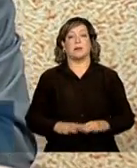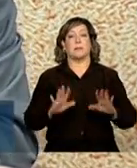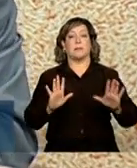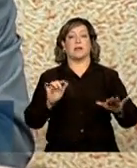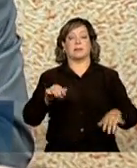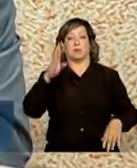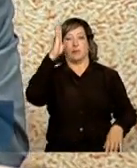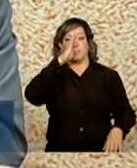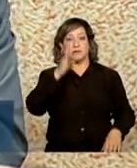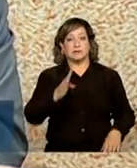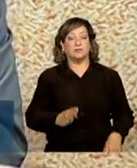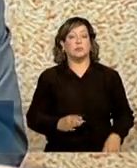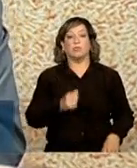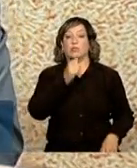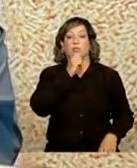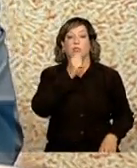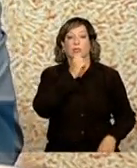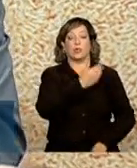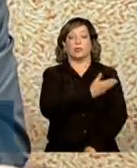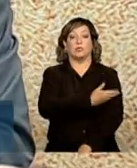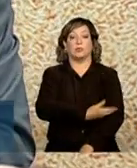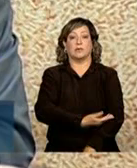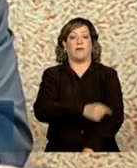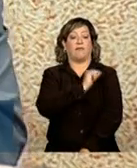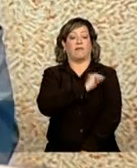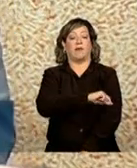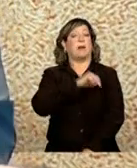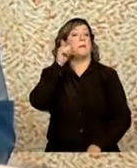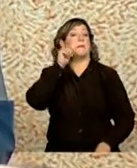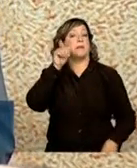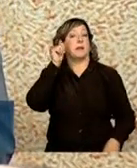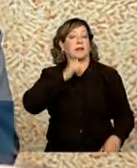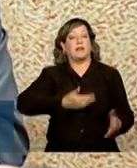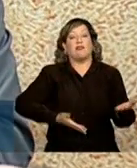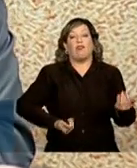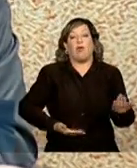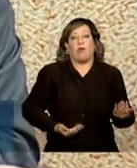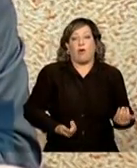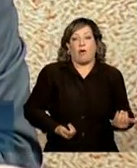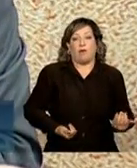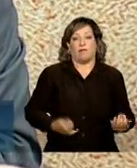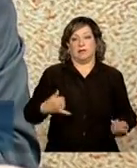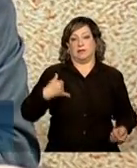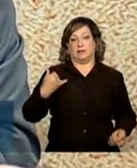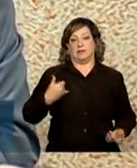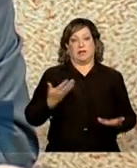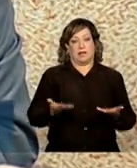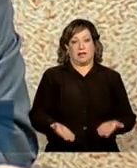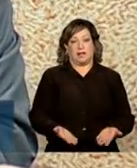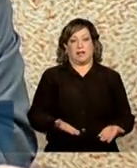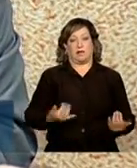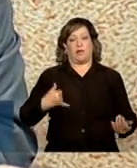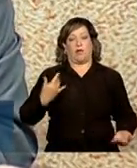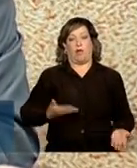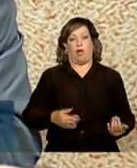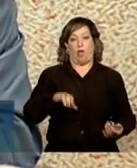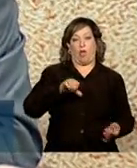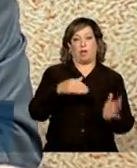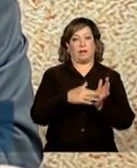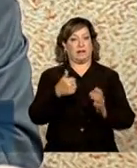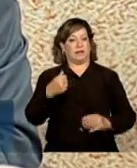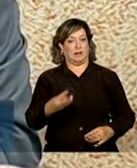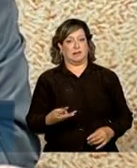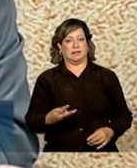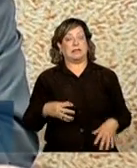o Brasil não está acostumado a vacinar meninas pré-adolescentes dessa faix etária então é muito